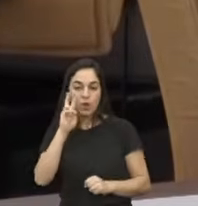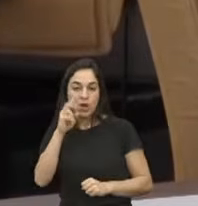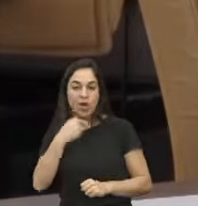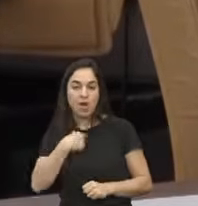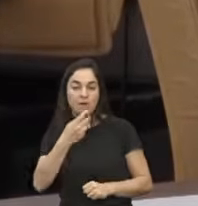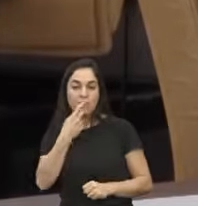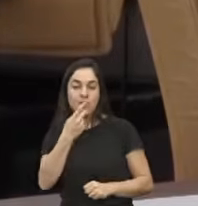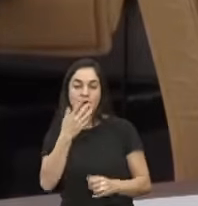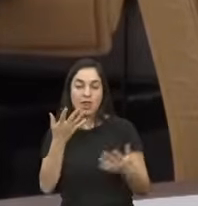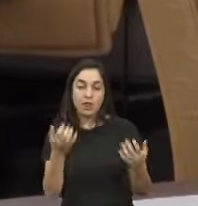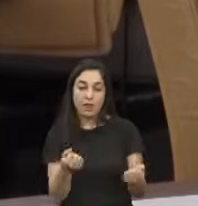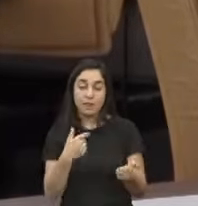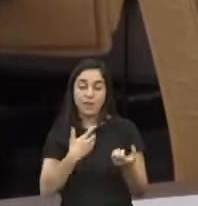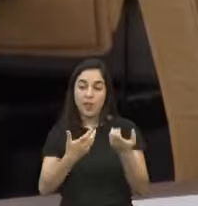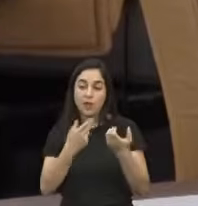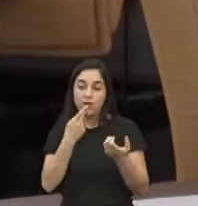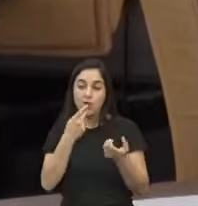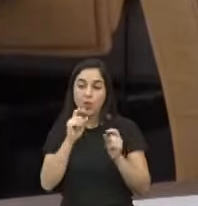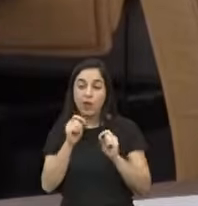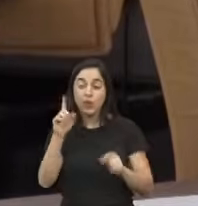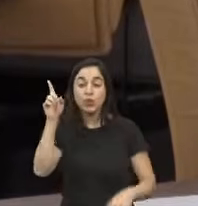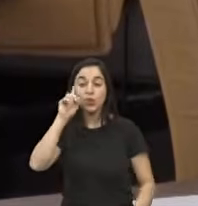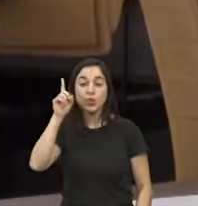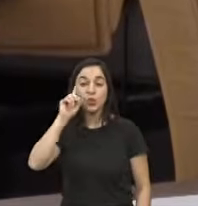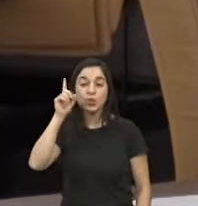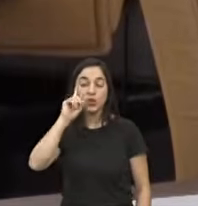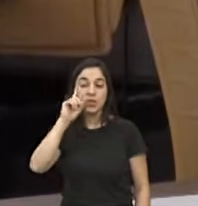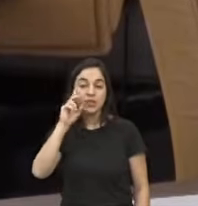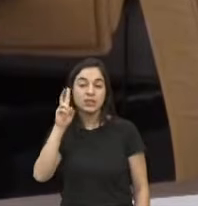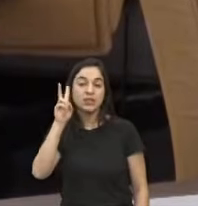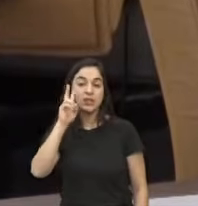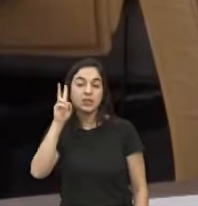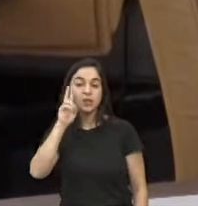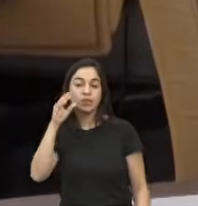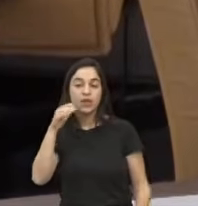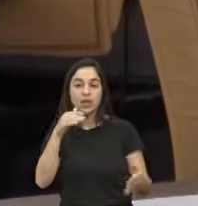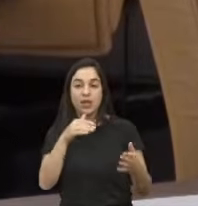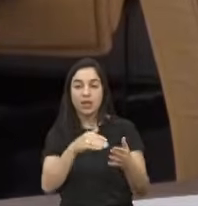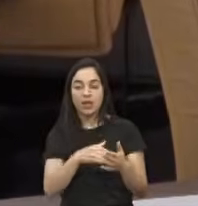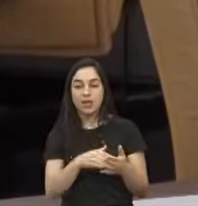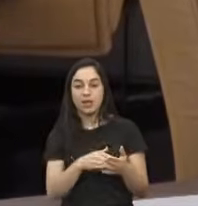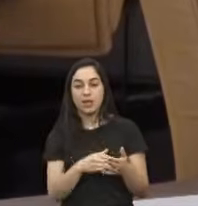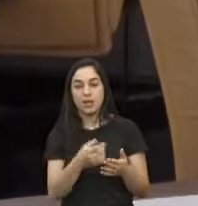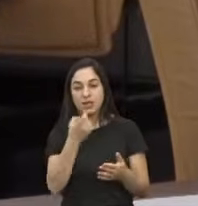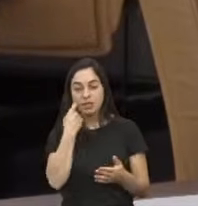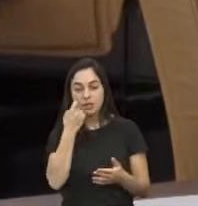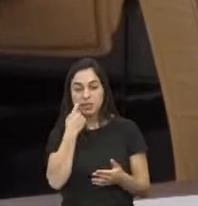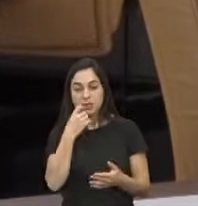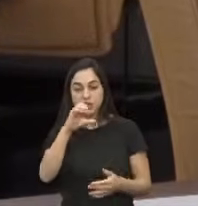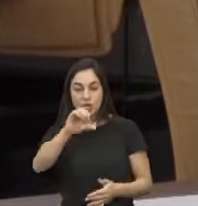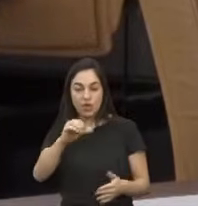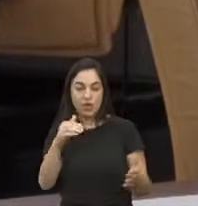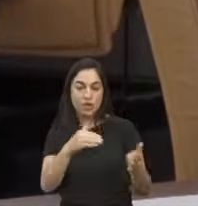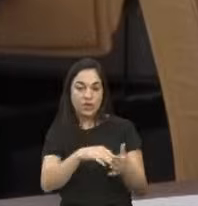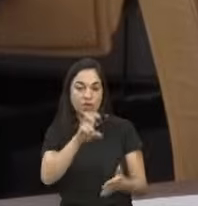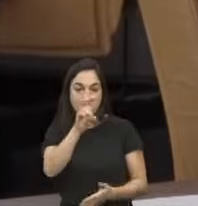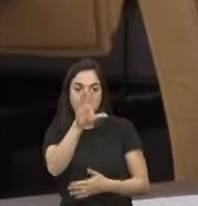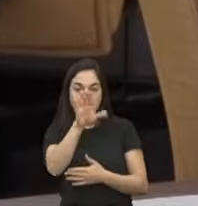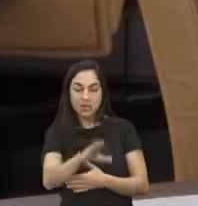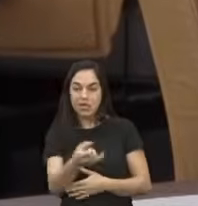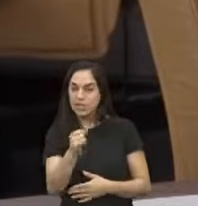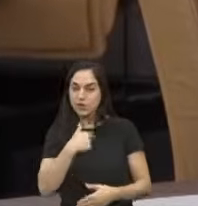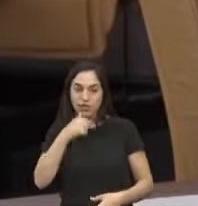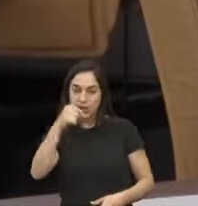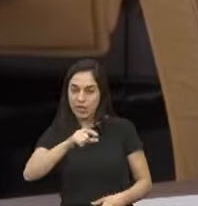falar. E aí, só para finalizar, eu quero dizer que eu estou aqui todos os dias, de segunda a sexta-feira, das 9 às 17. Se não estou aqui, estou fiscalizando em algum lugar, estou fazendo alguma reunião de